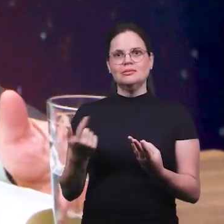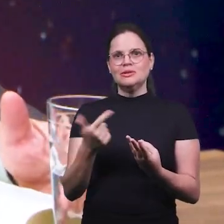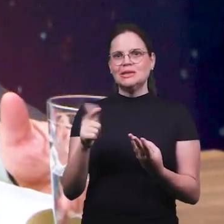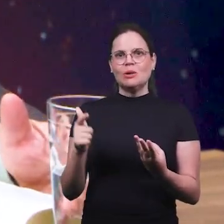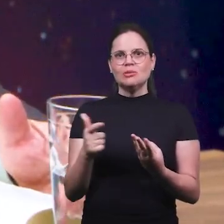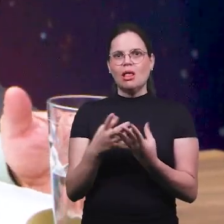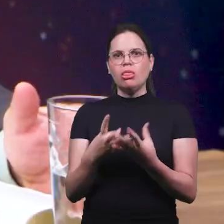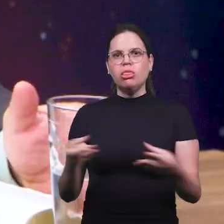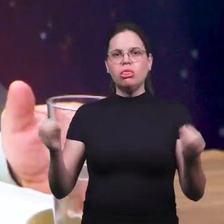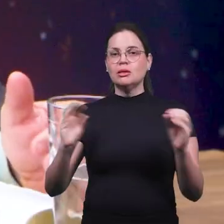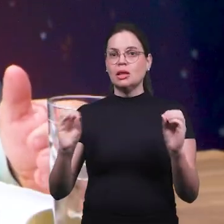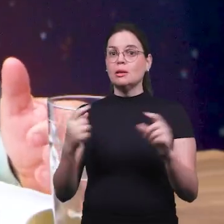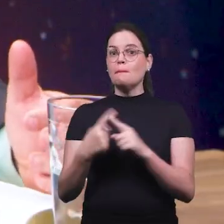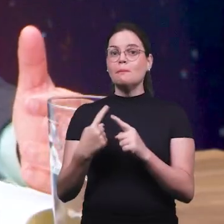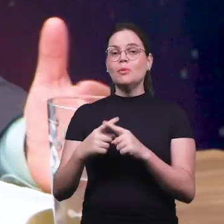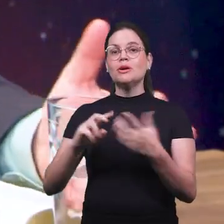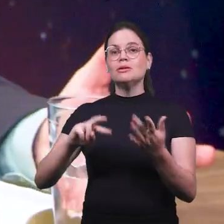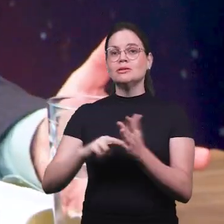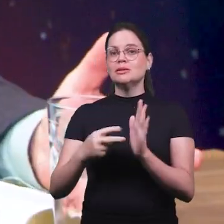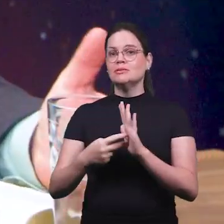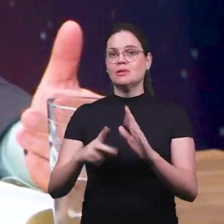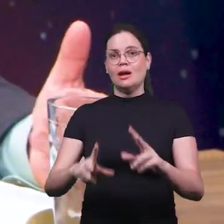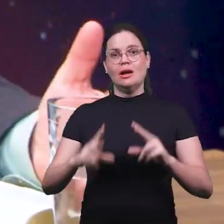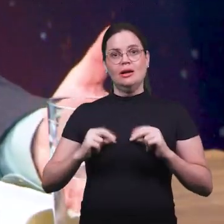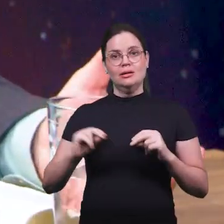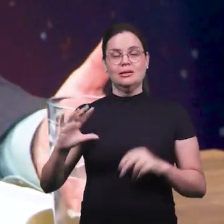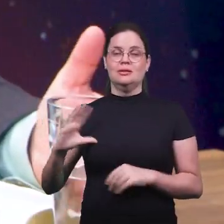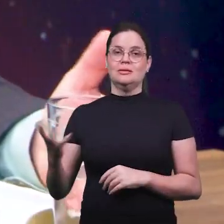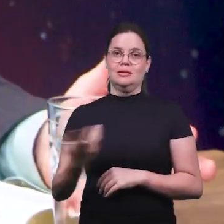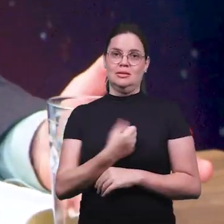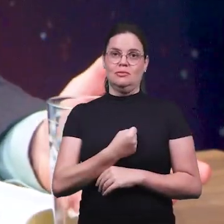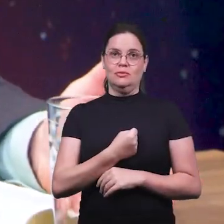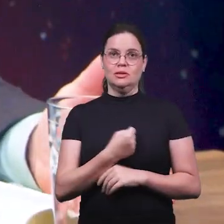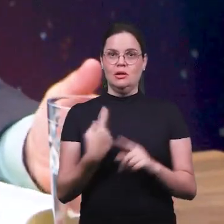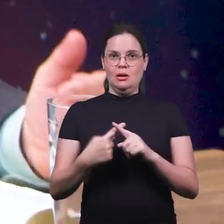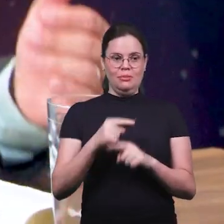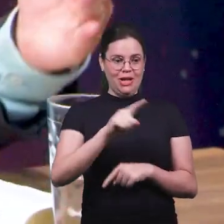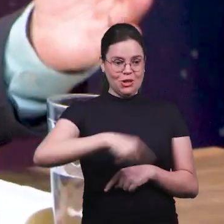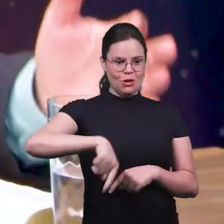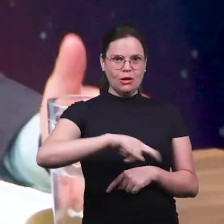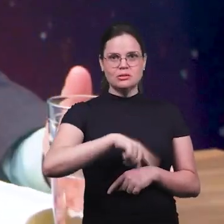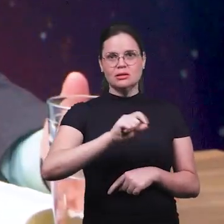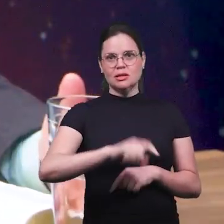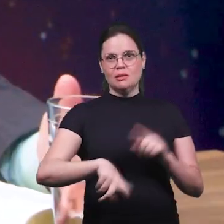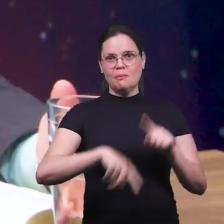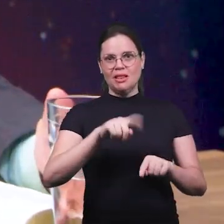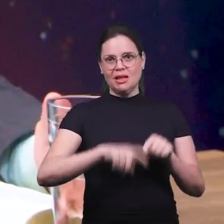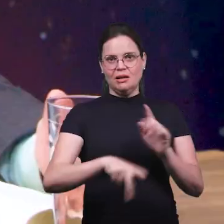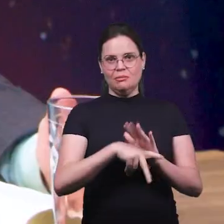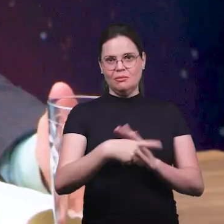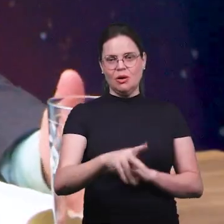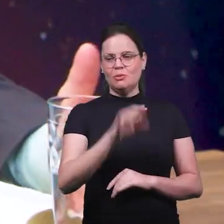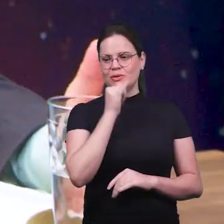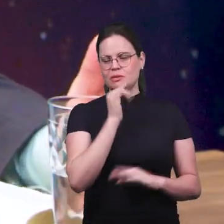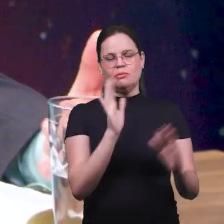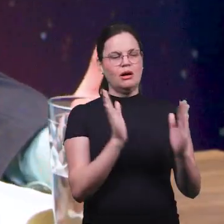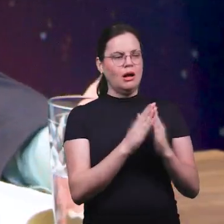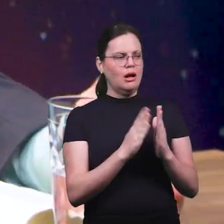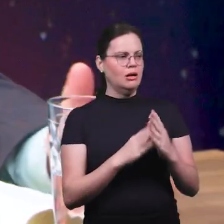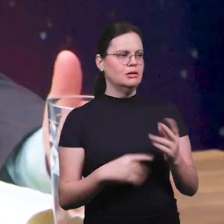herança, a herança assim, nossa, material, né? Igual você falou do